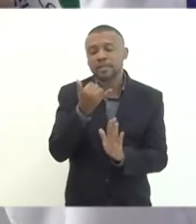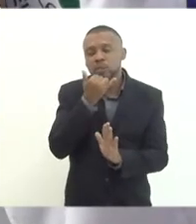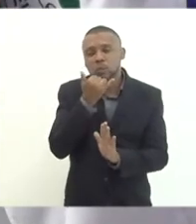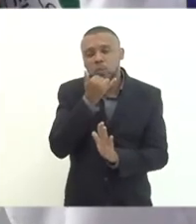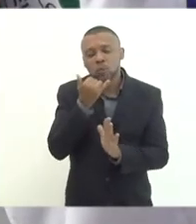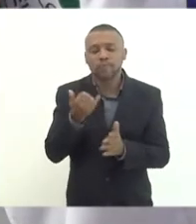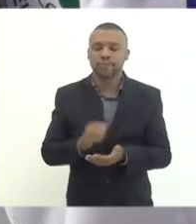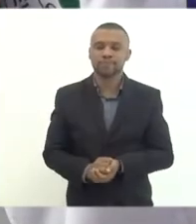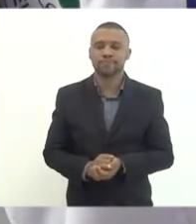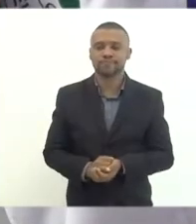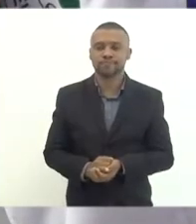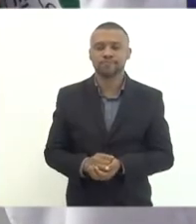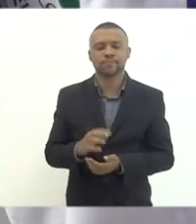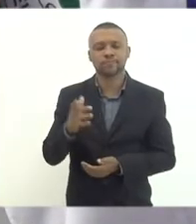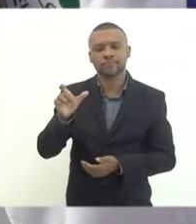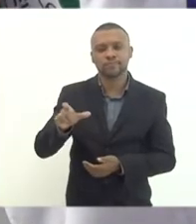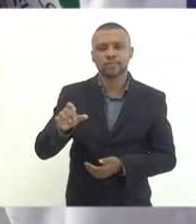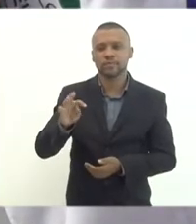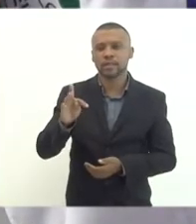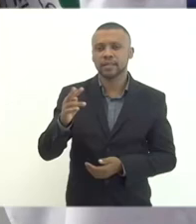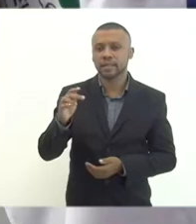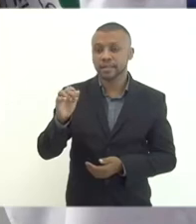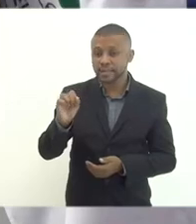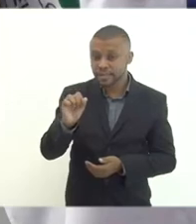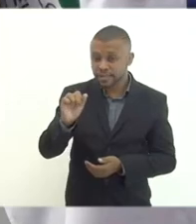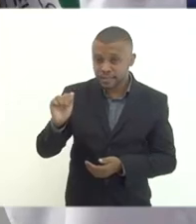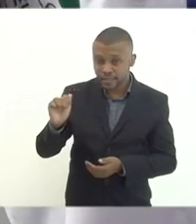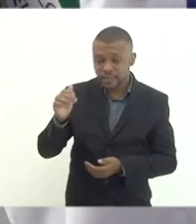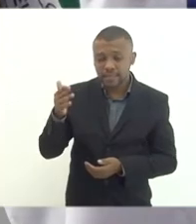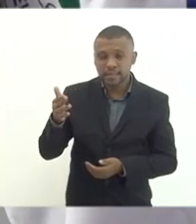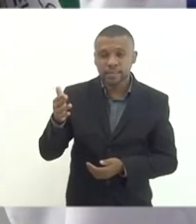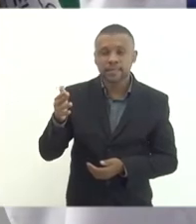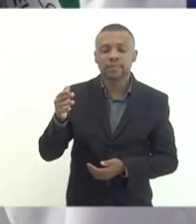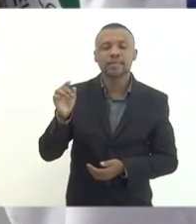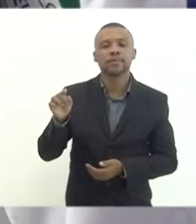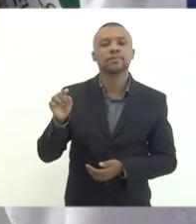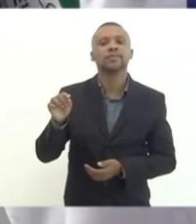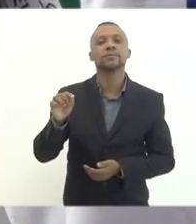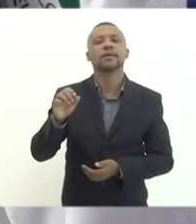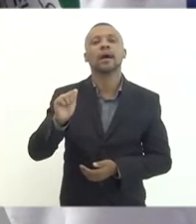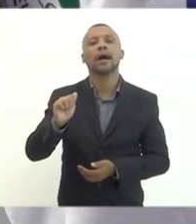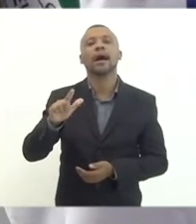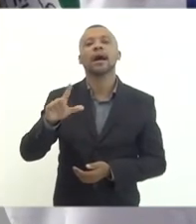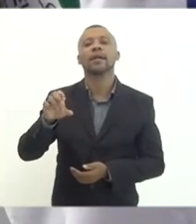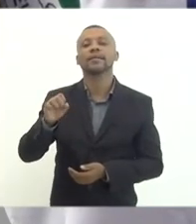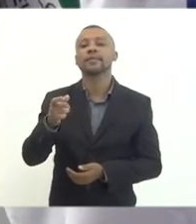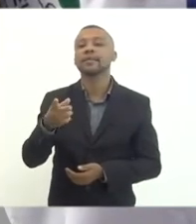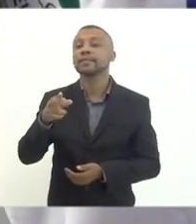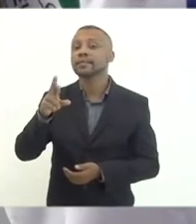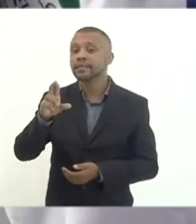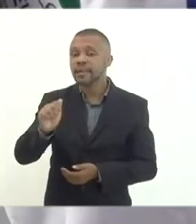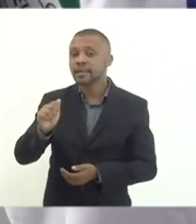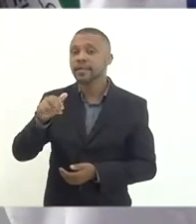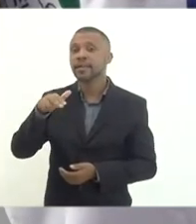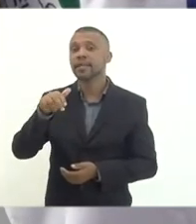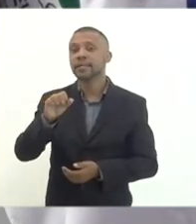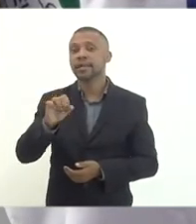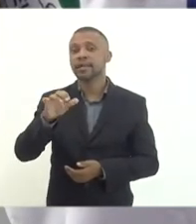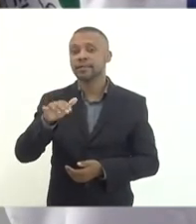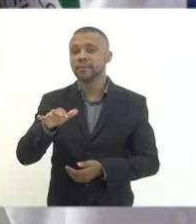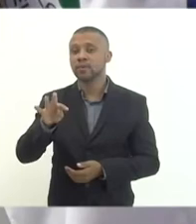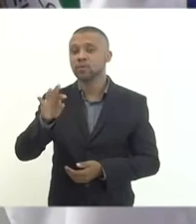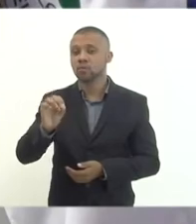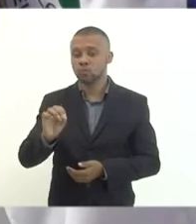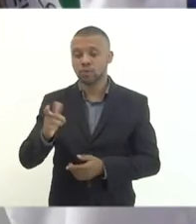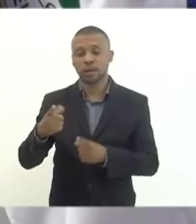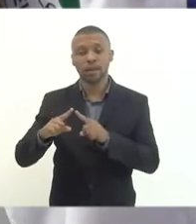perdoem a nossa Dra Taísa de defensor dona dona Alessandra é Nascimento a Defensoria